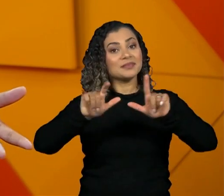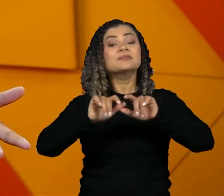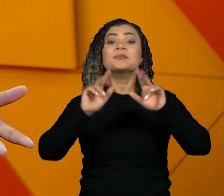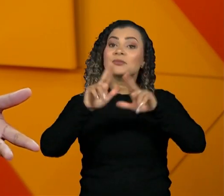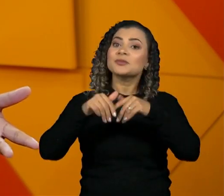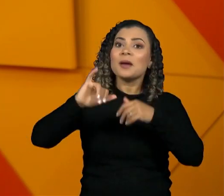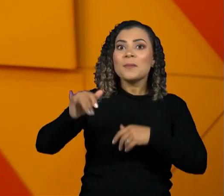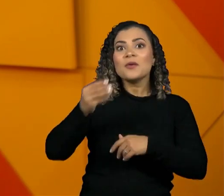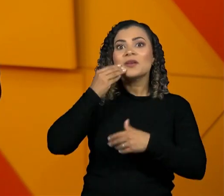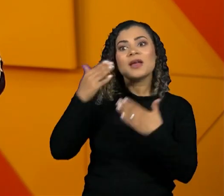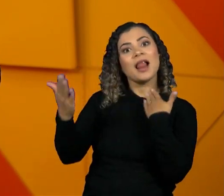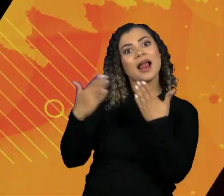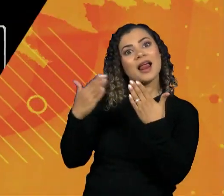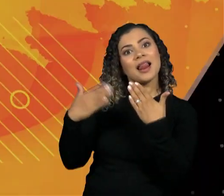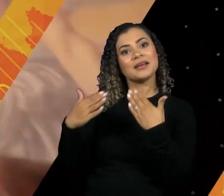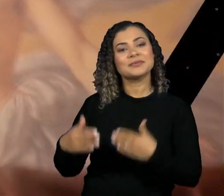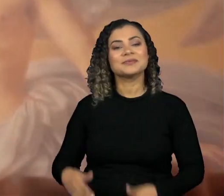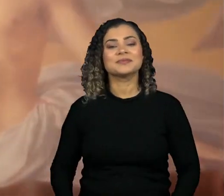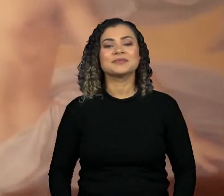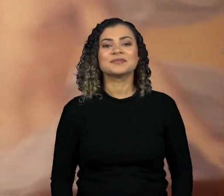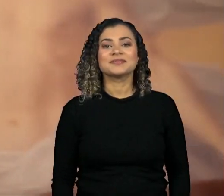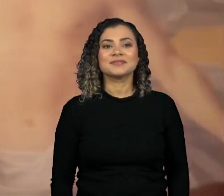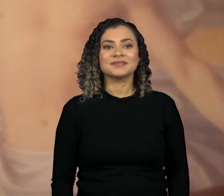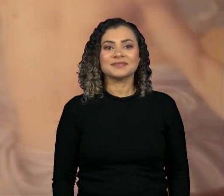para bater um papinho com ele.